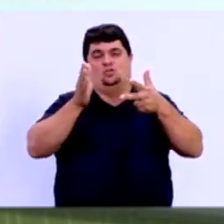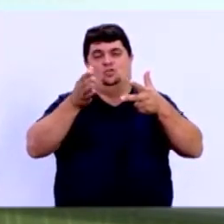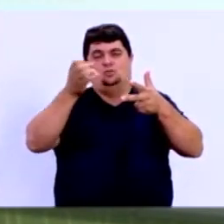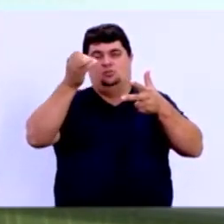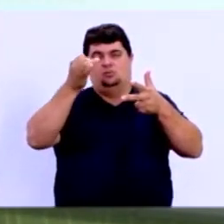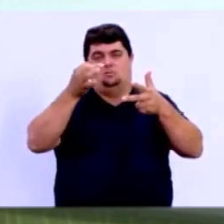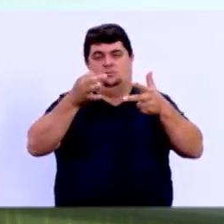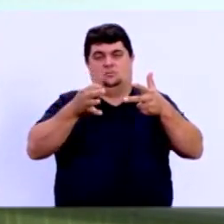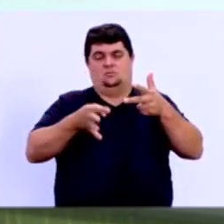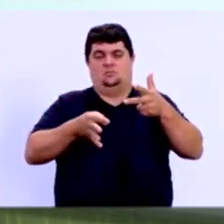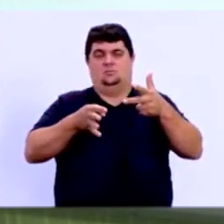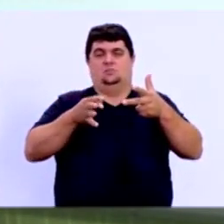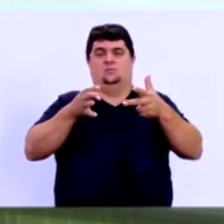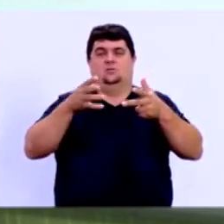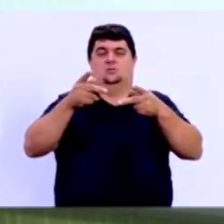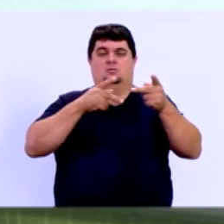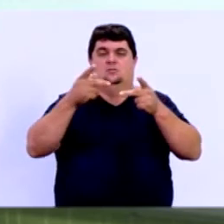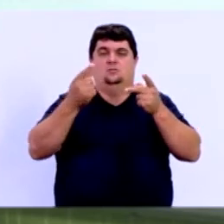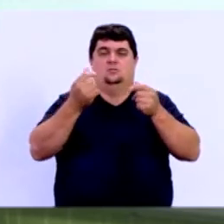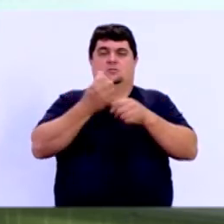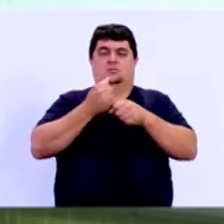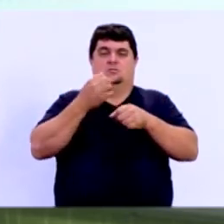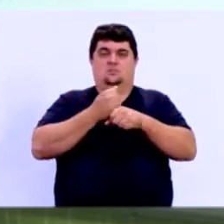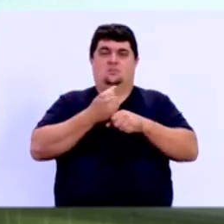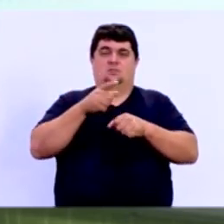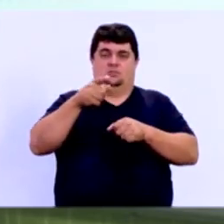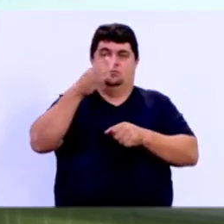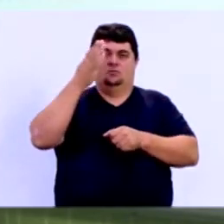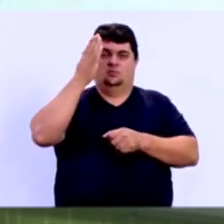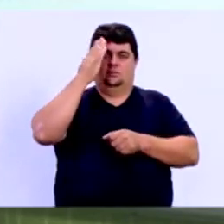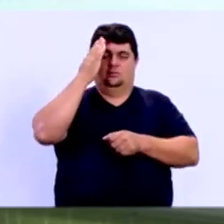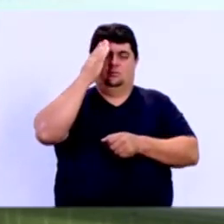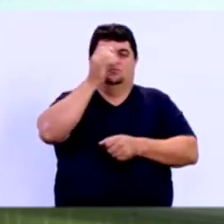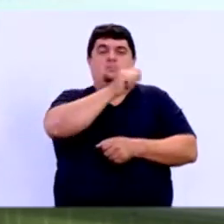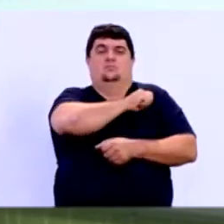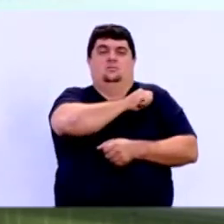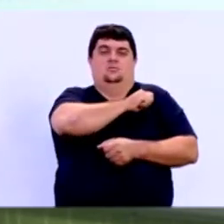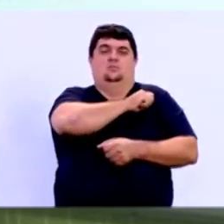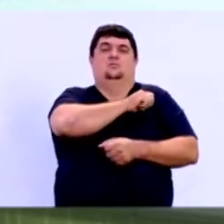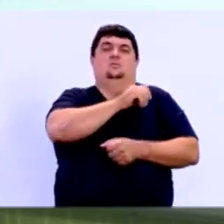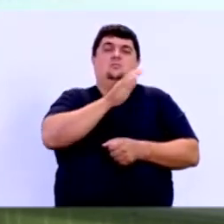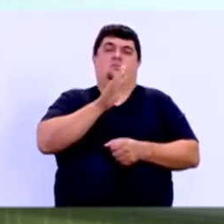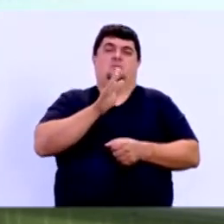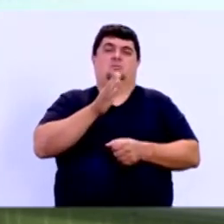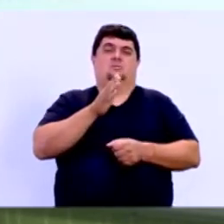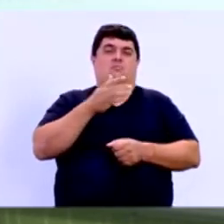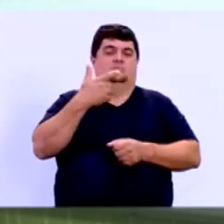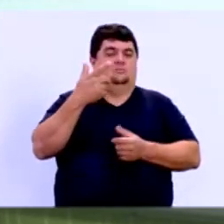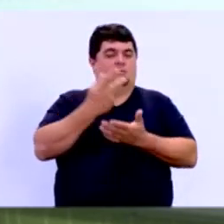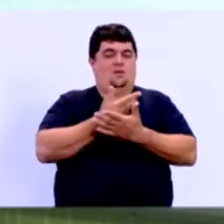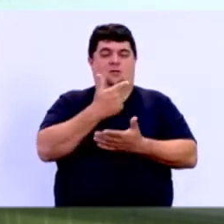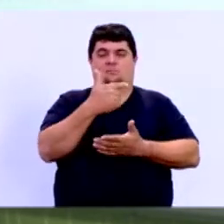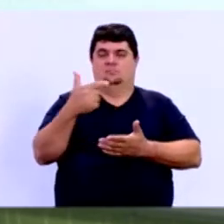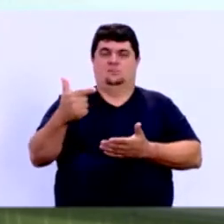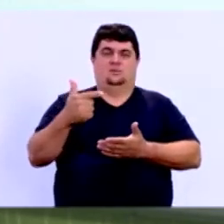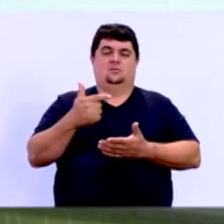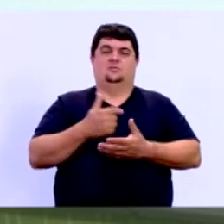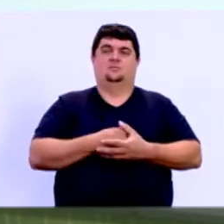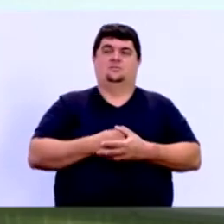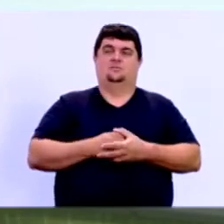do planejamento financeiro, eu tenho certeza que você, cara aluno aí dos nossos polos, não errou essa questão, né?